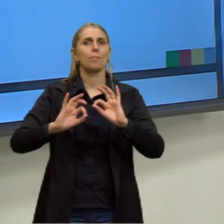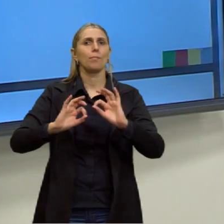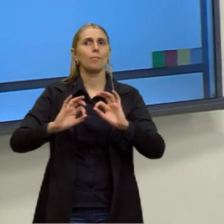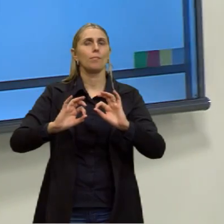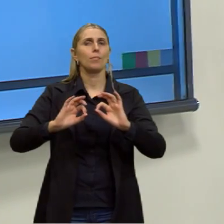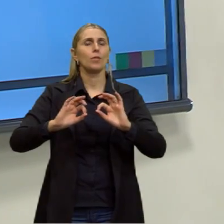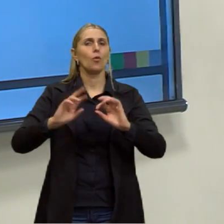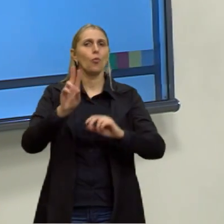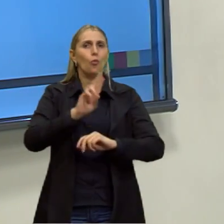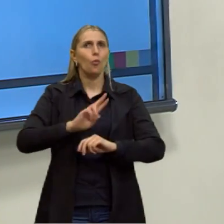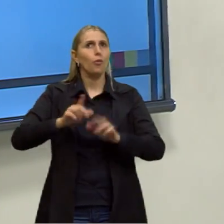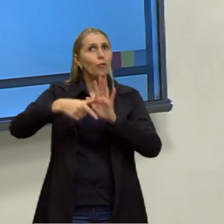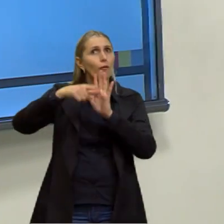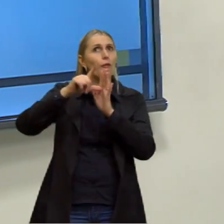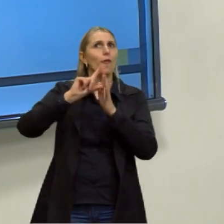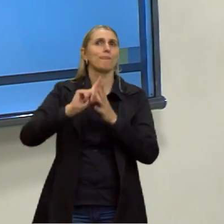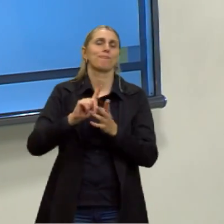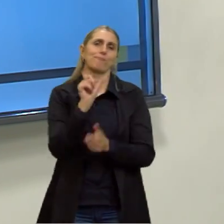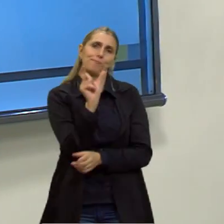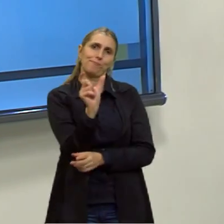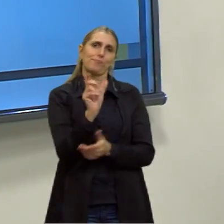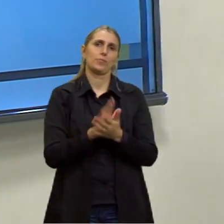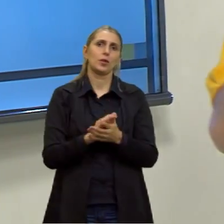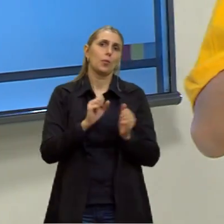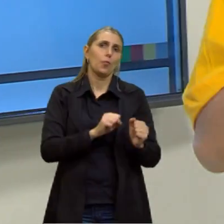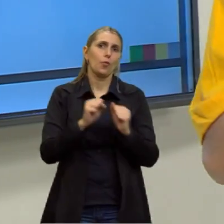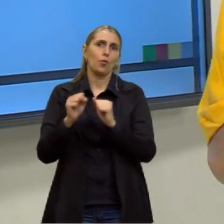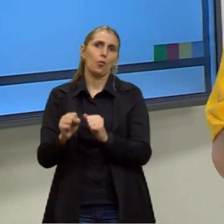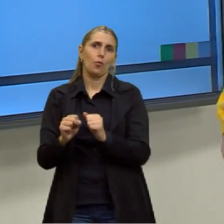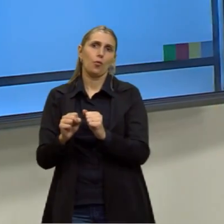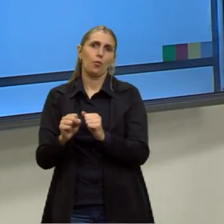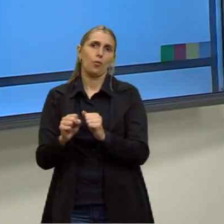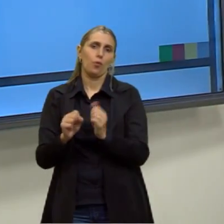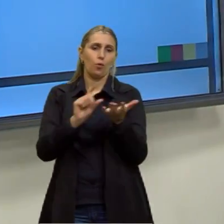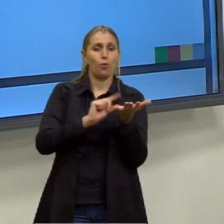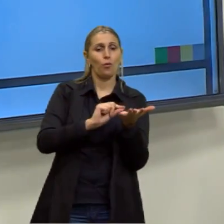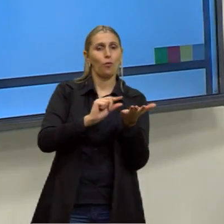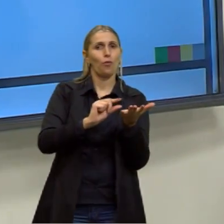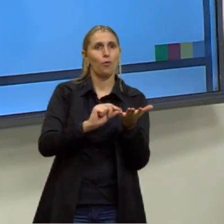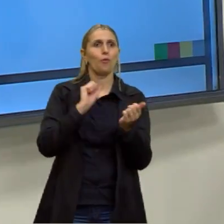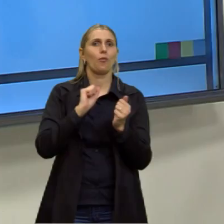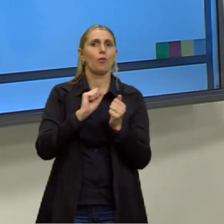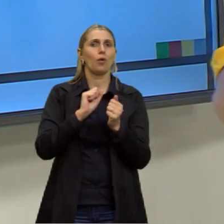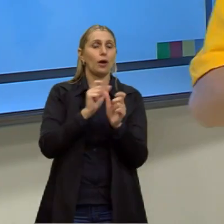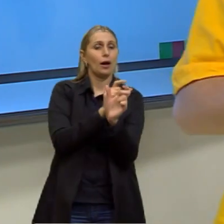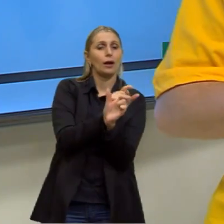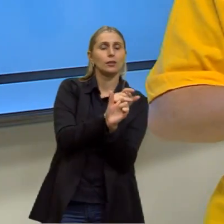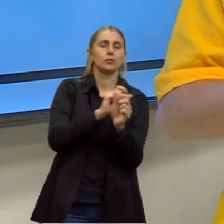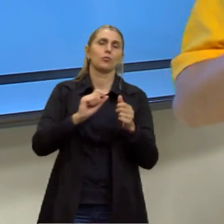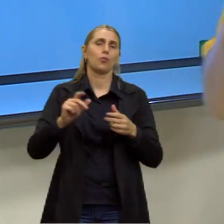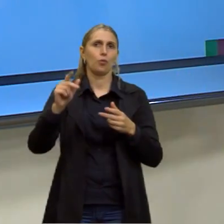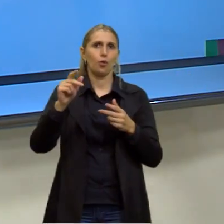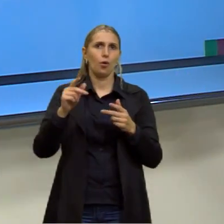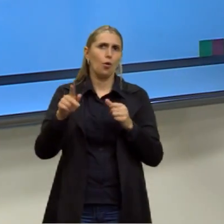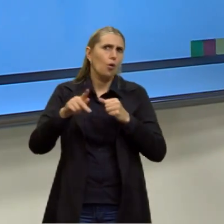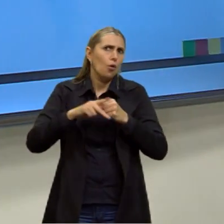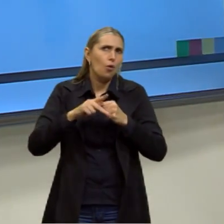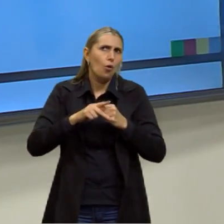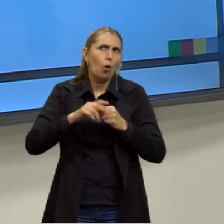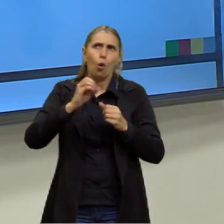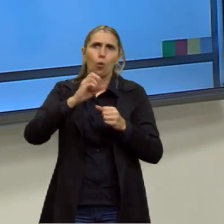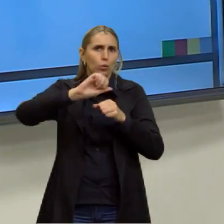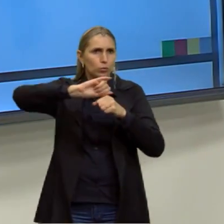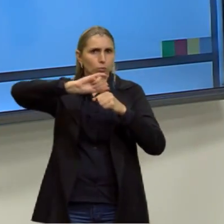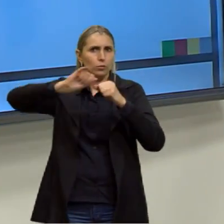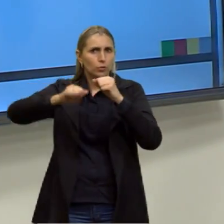através do que vem antes dessa palavra que pode ser um artigo um pronome até um